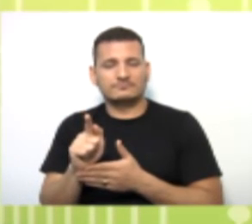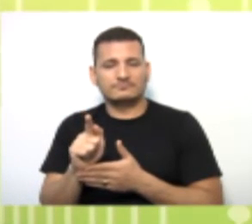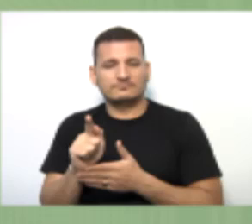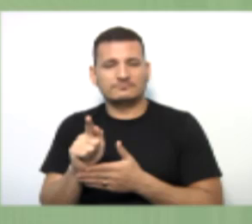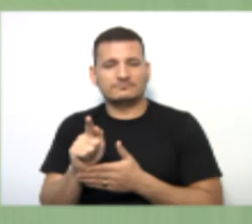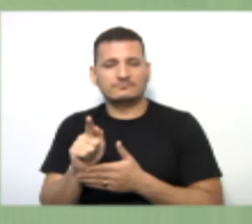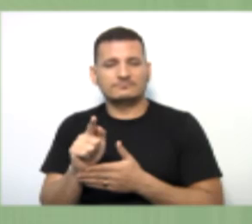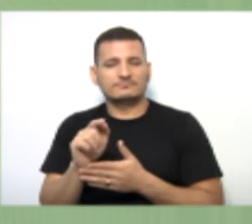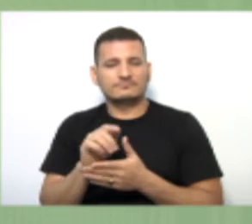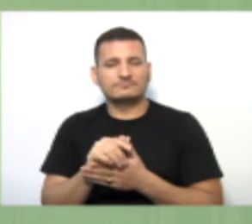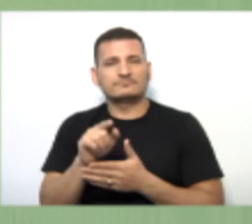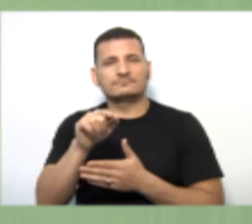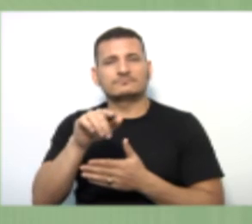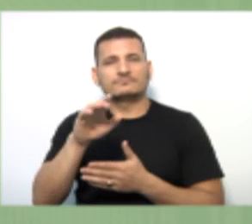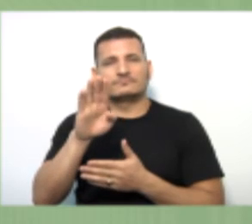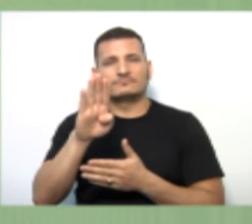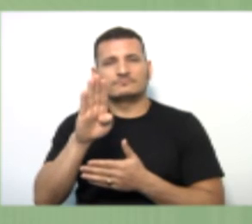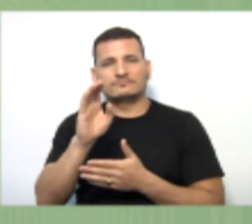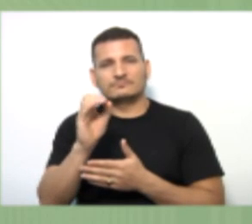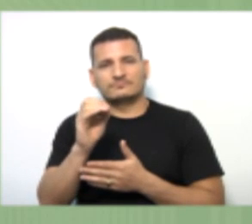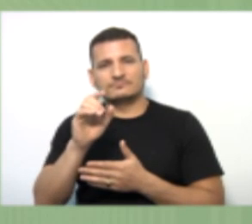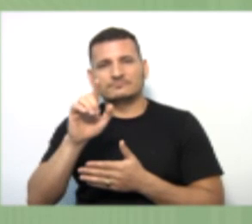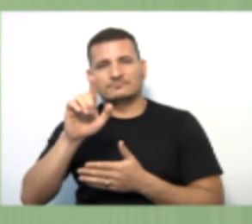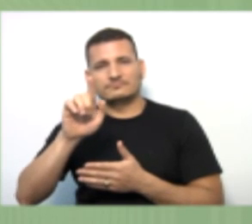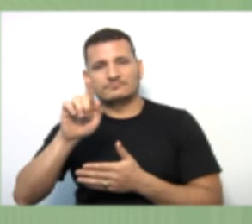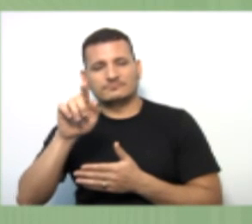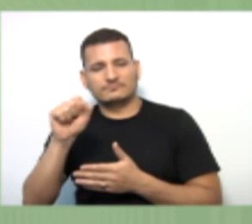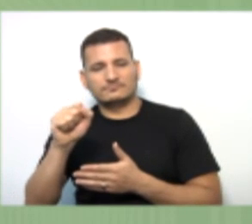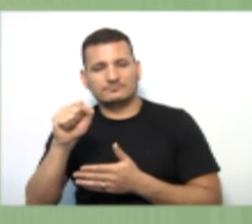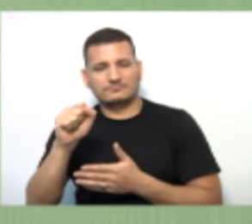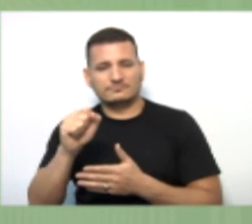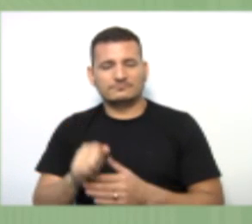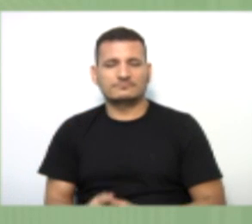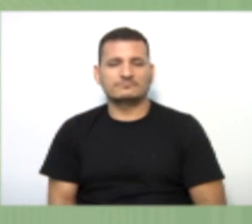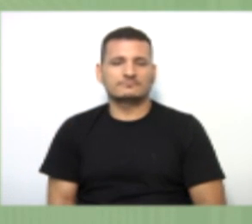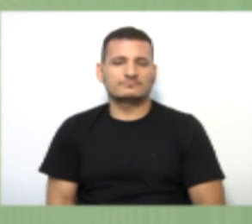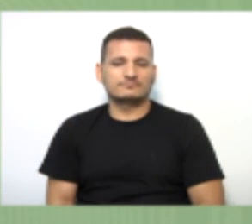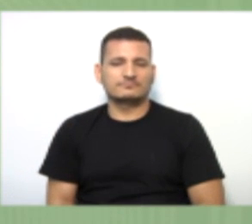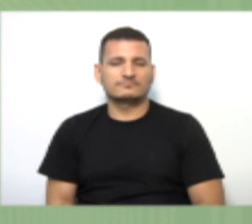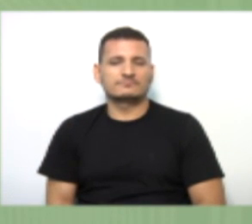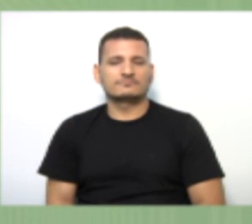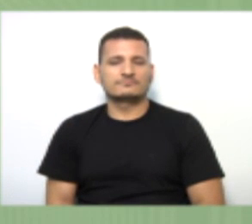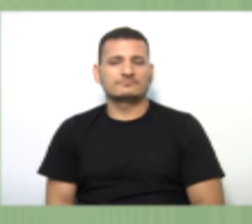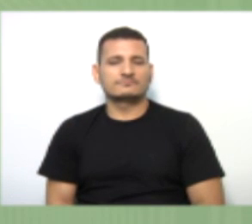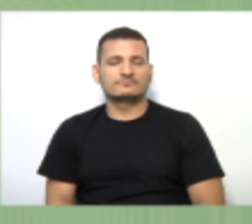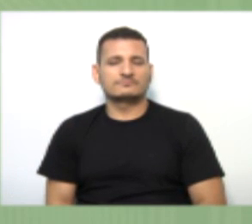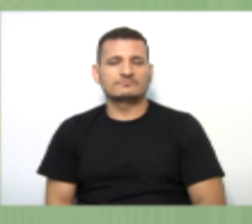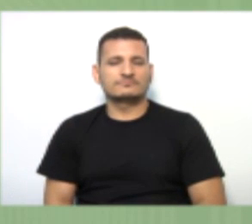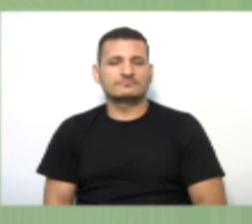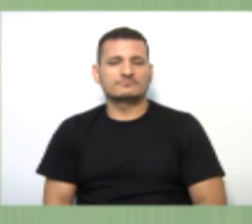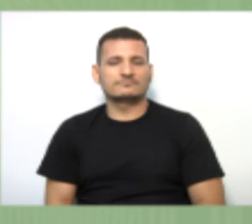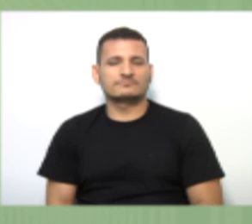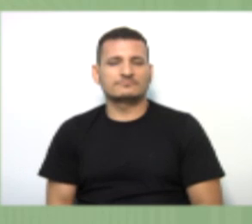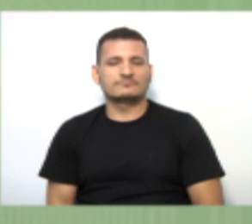verdadeiros bugs. Escrevi aqui no slide aqui agora para você se atentar.